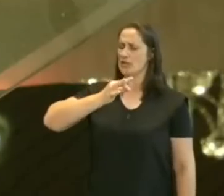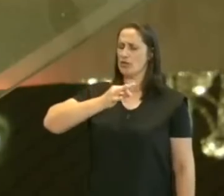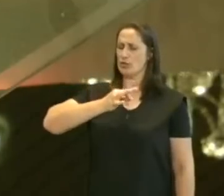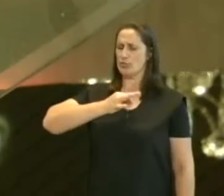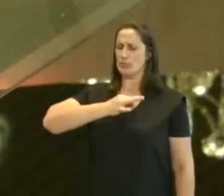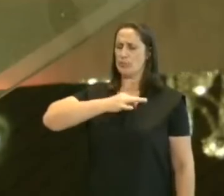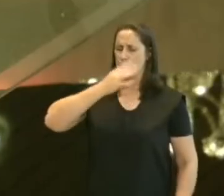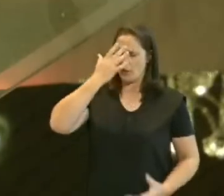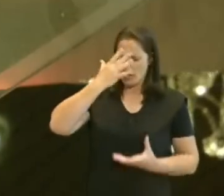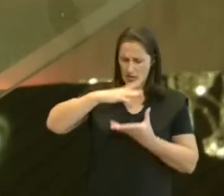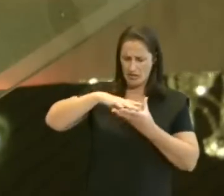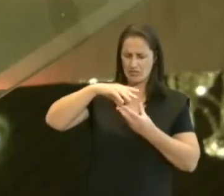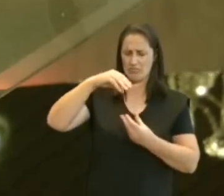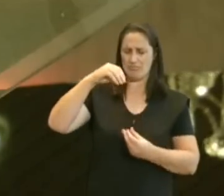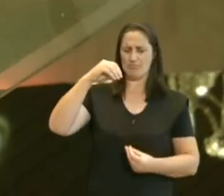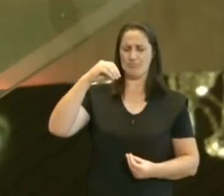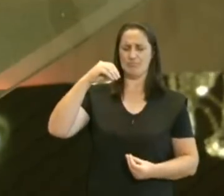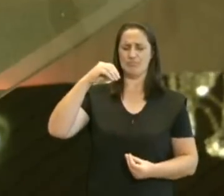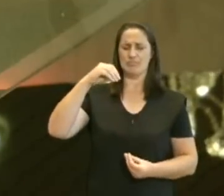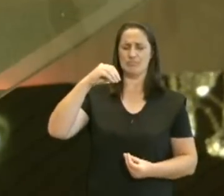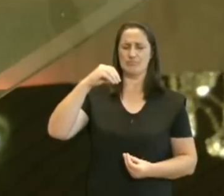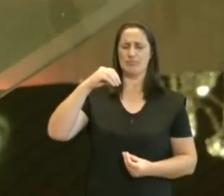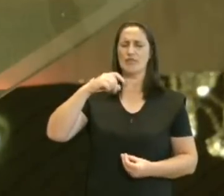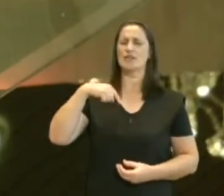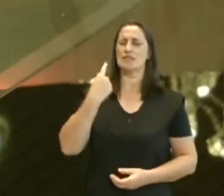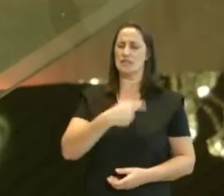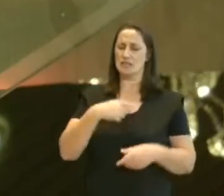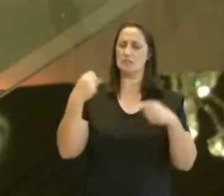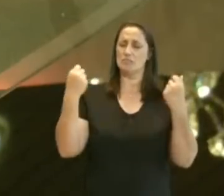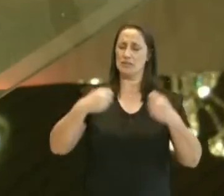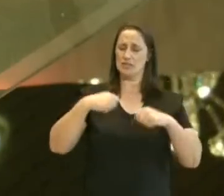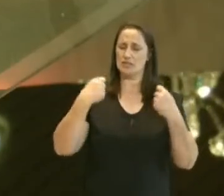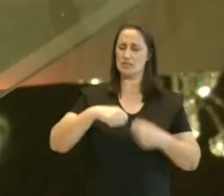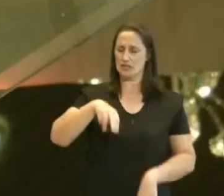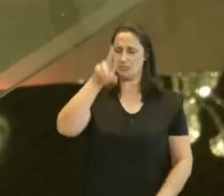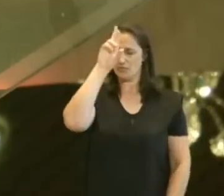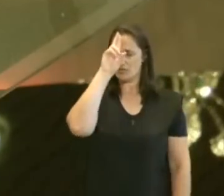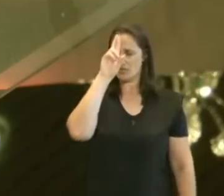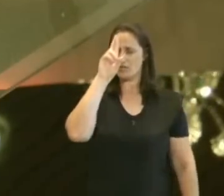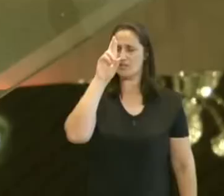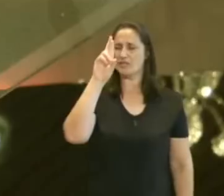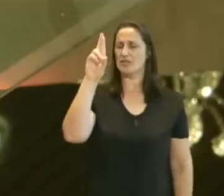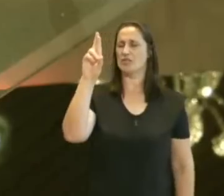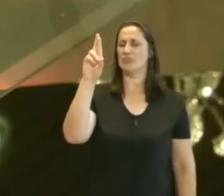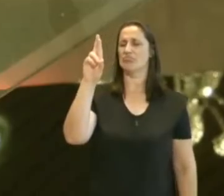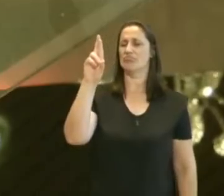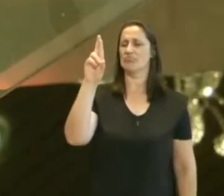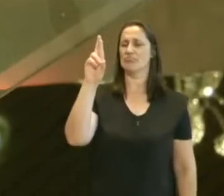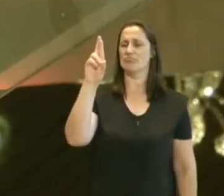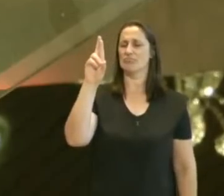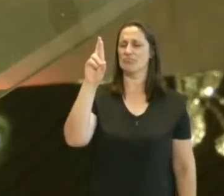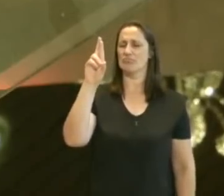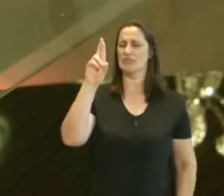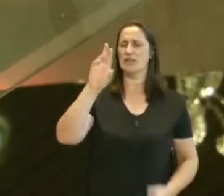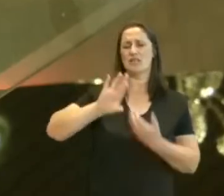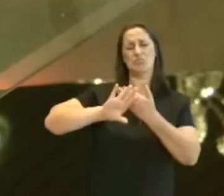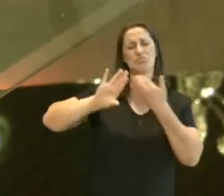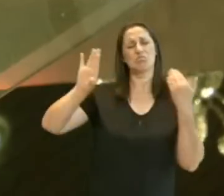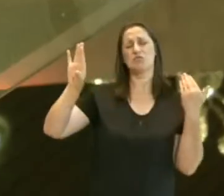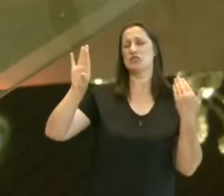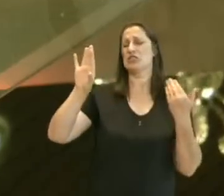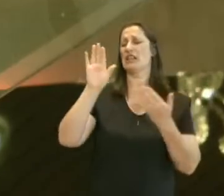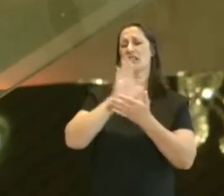a nossa alma. Como precisamos do Senhor, sem Ti nada podemos fazer. Então